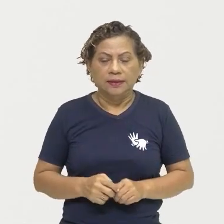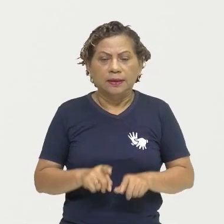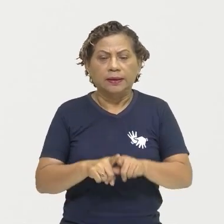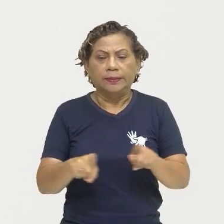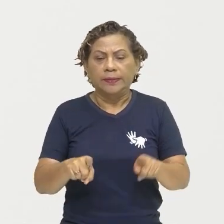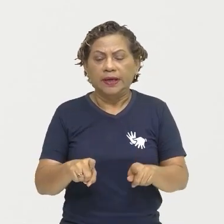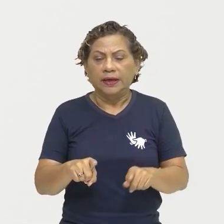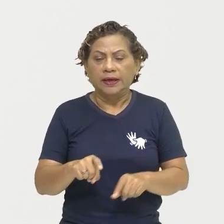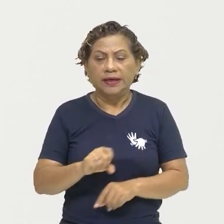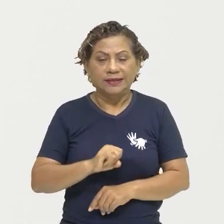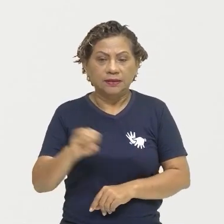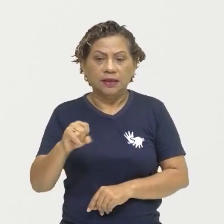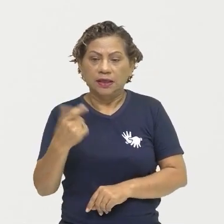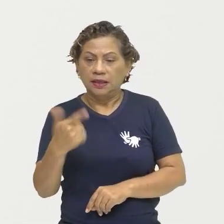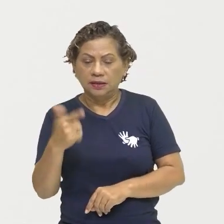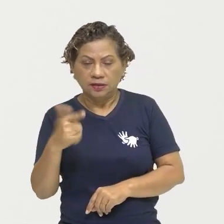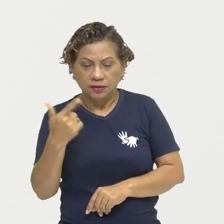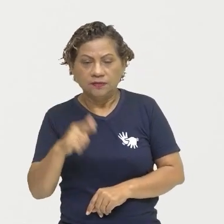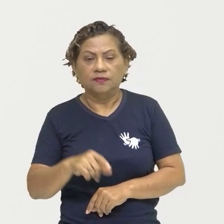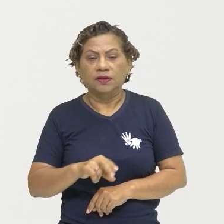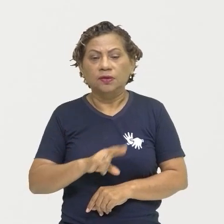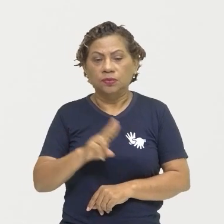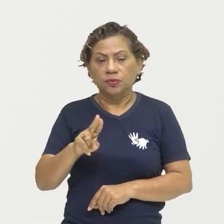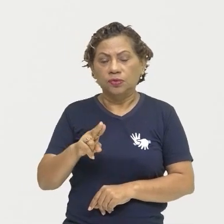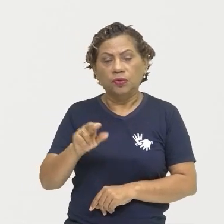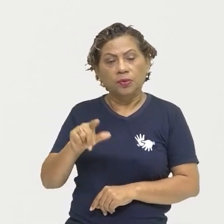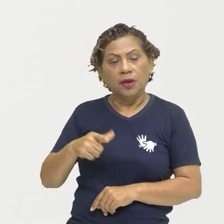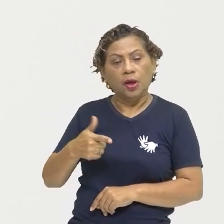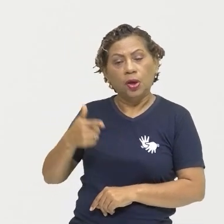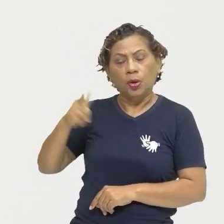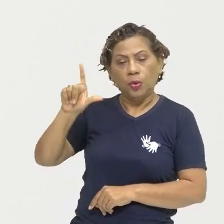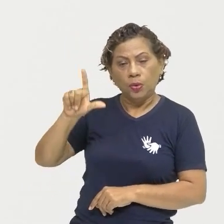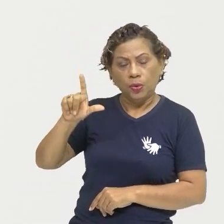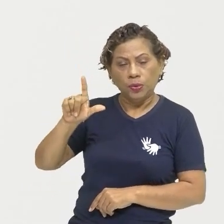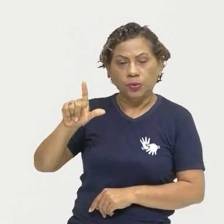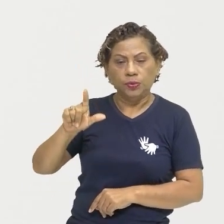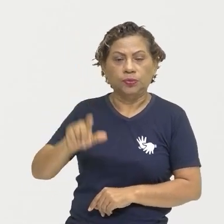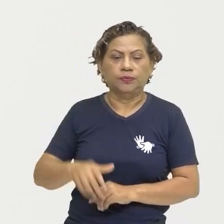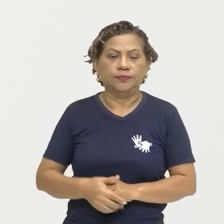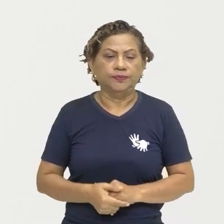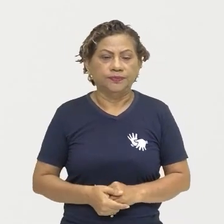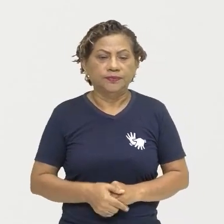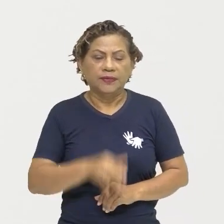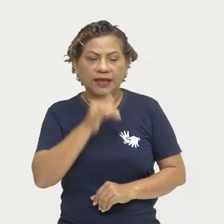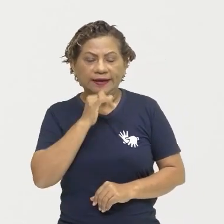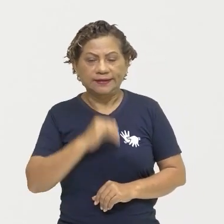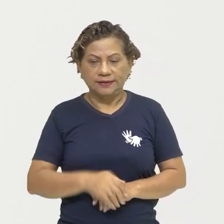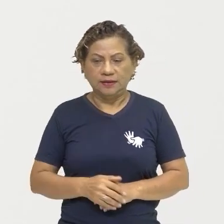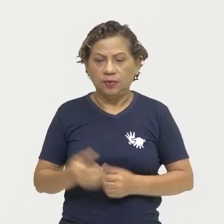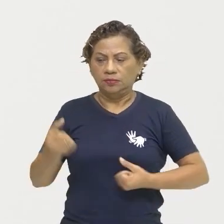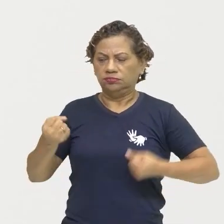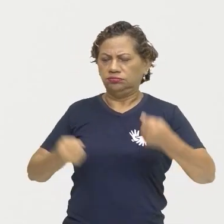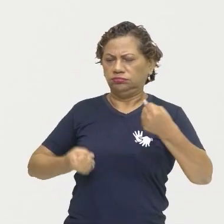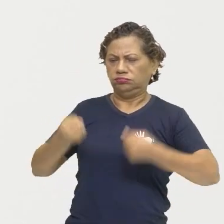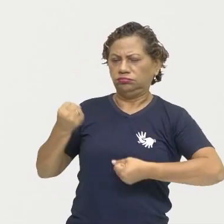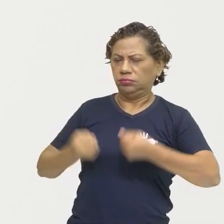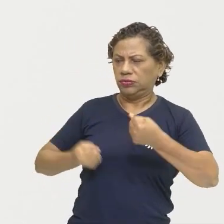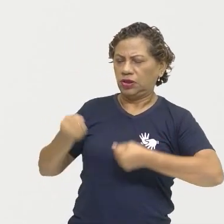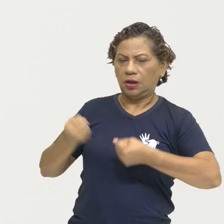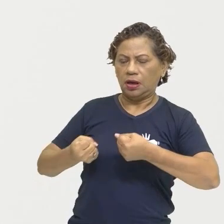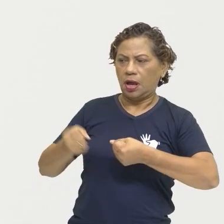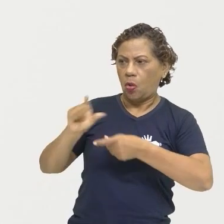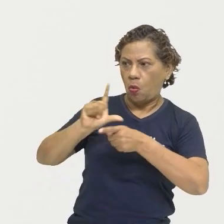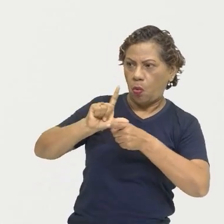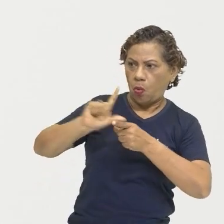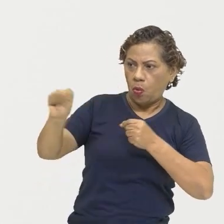elas serão assindéticas. Vamos ver o exemplo. O carro partiu, ganhou velocidade e sumiu na estrada.